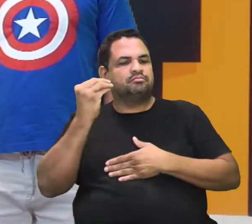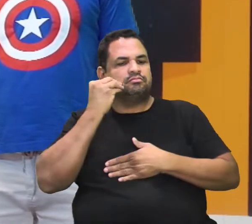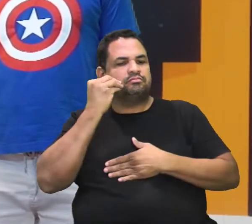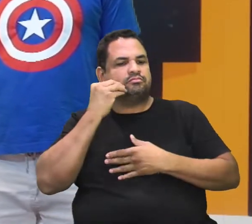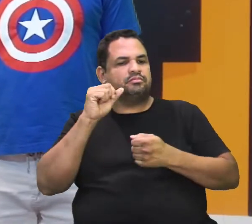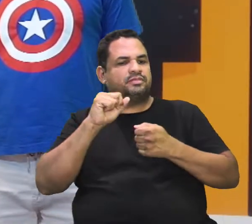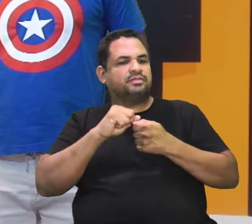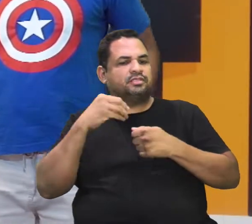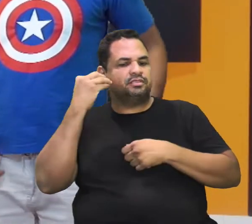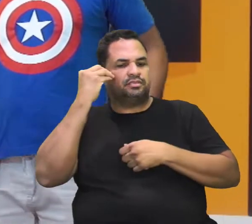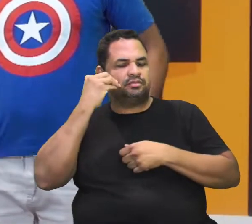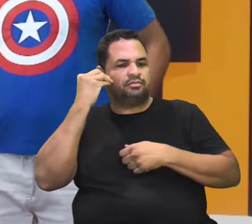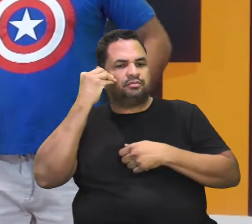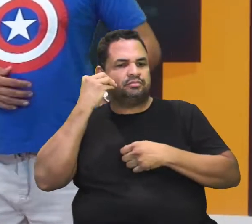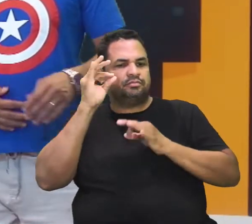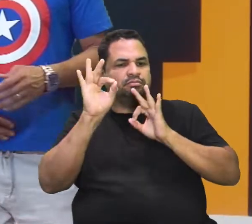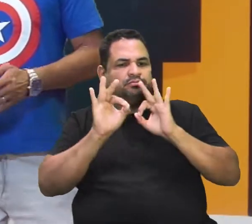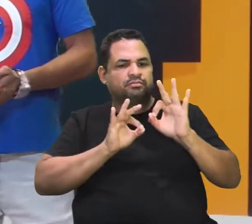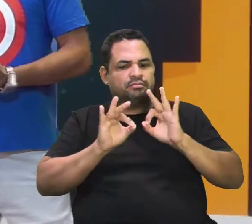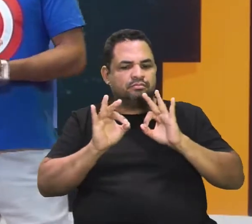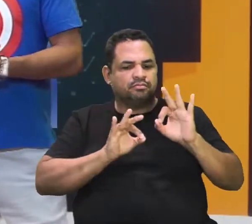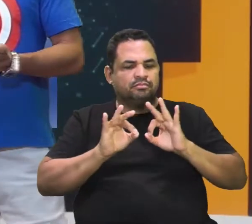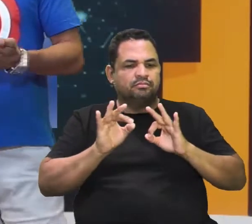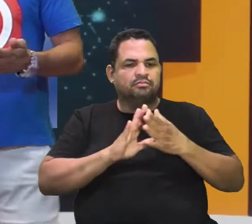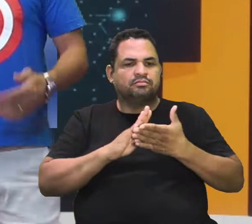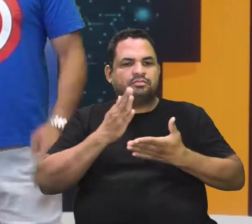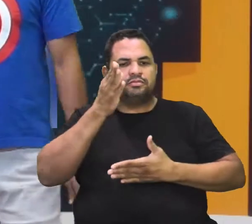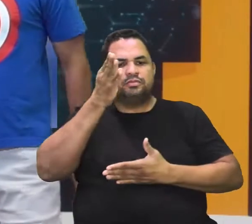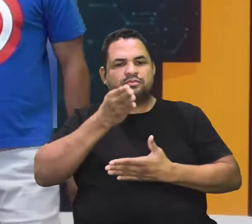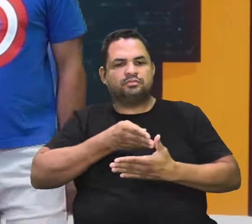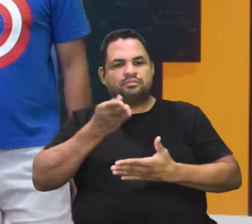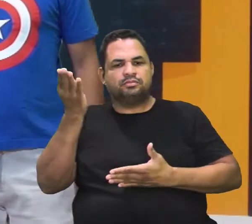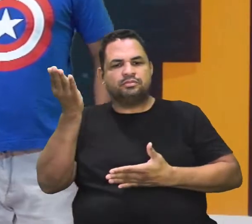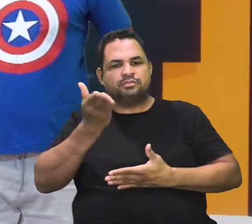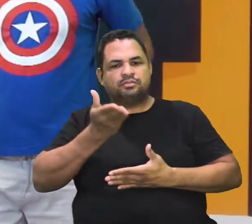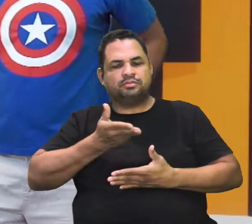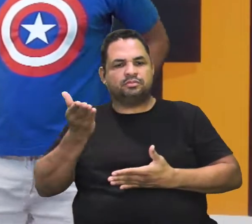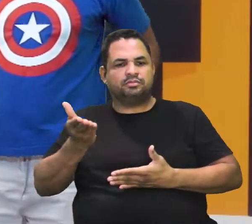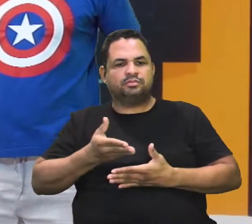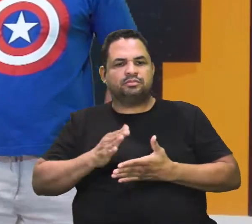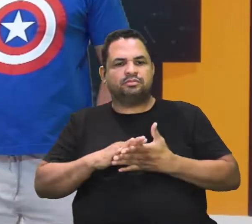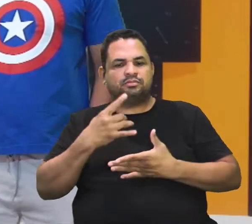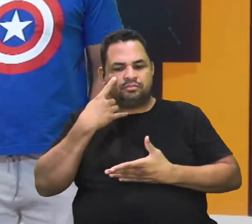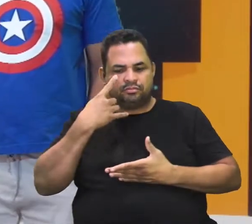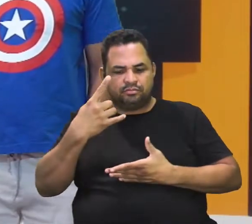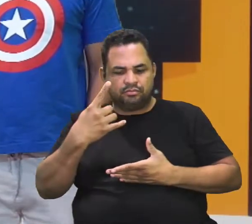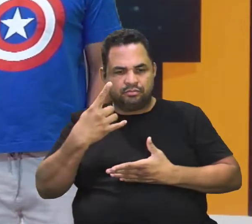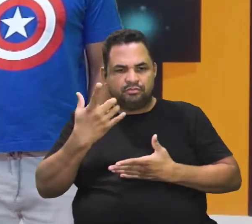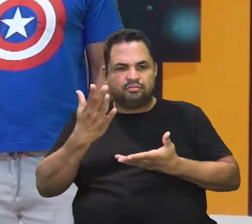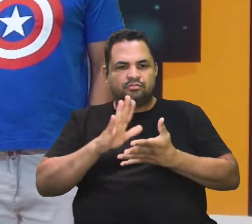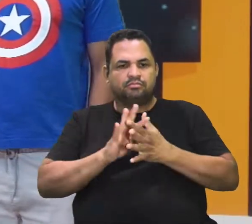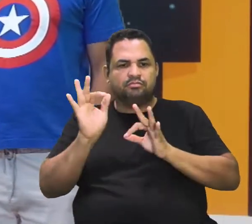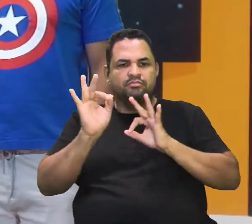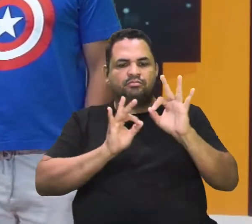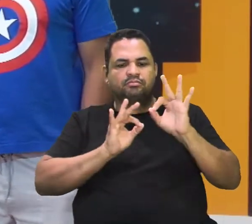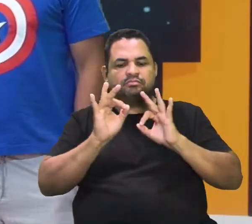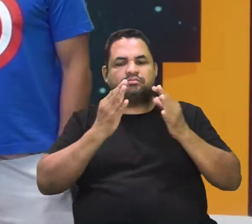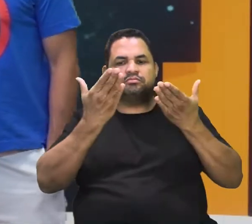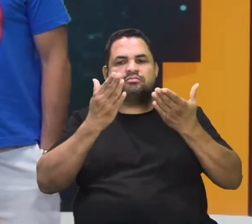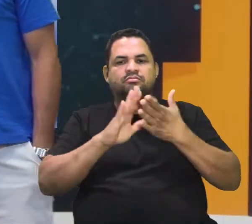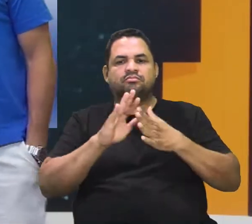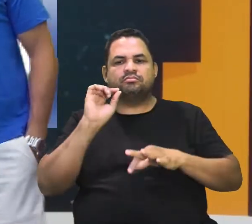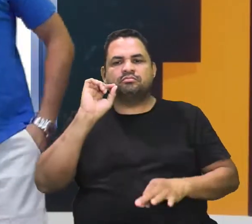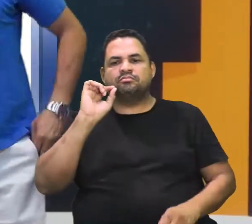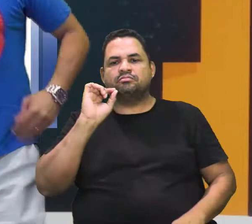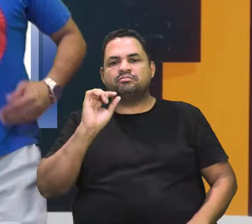essa experiência na escola. Monta um cone e depois tenta seccionar. Quando você seccionar, você já vai visualizar o formato que ficou. Eu